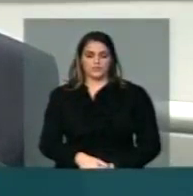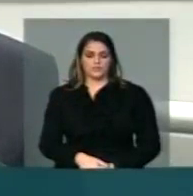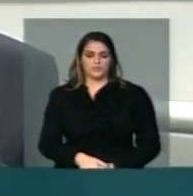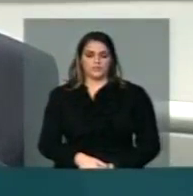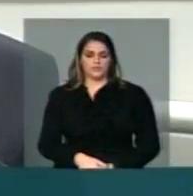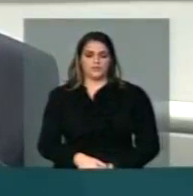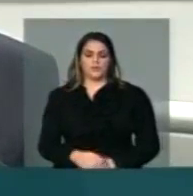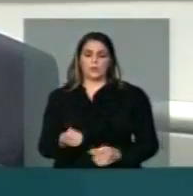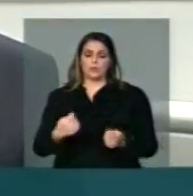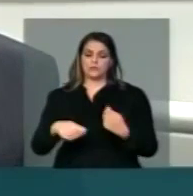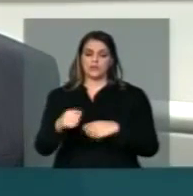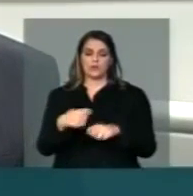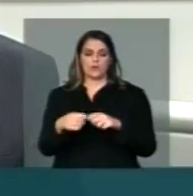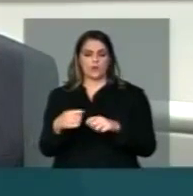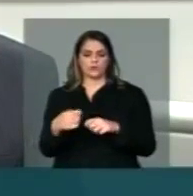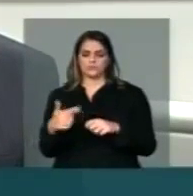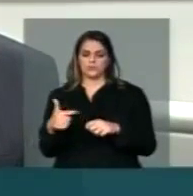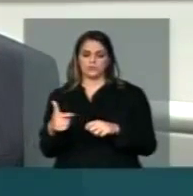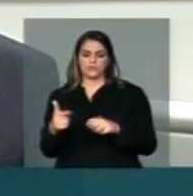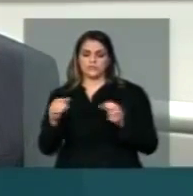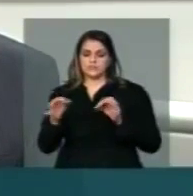de negócio.